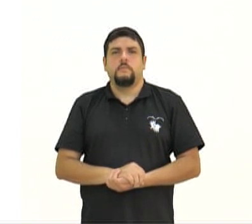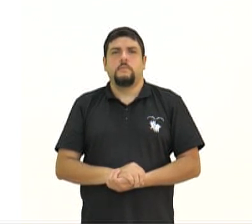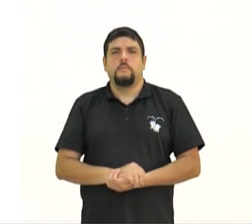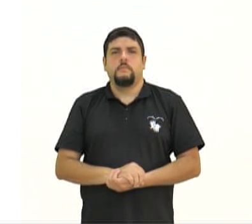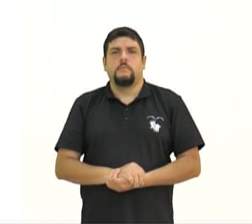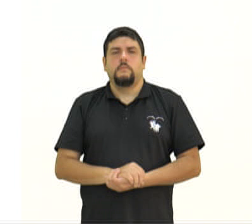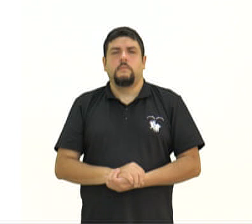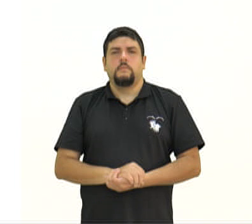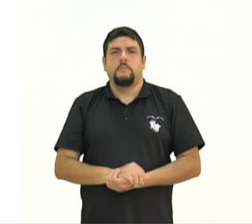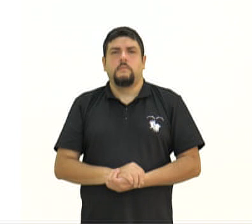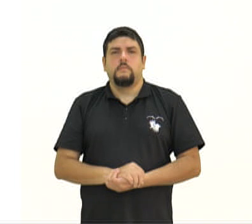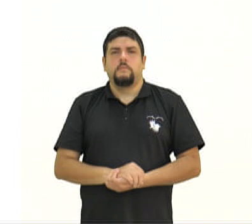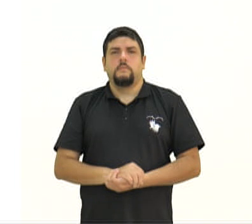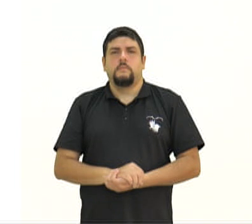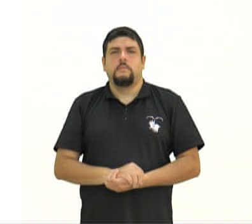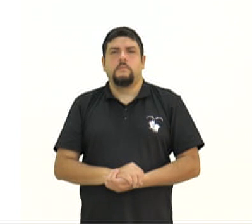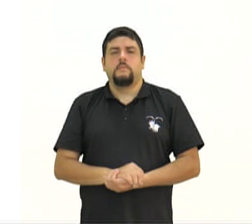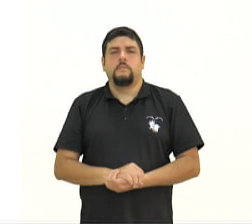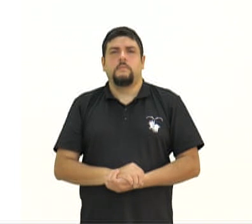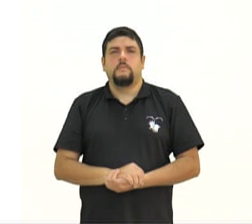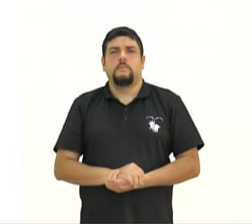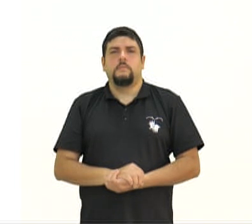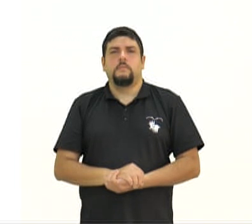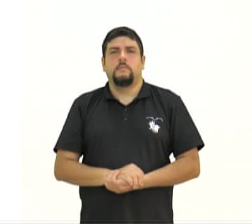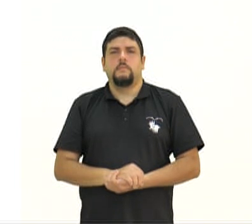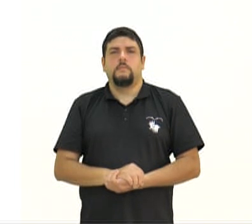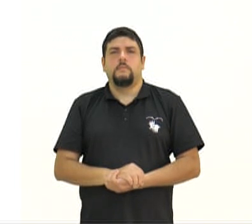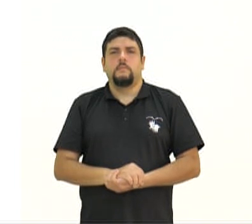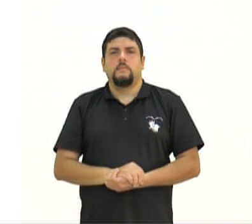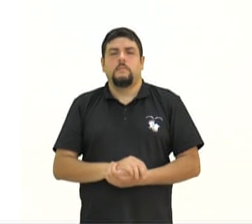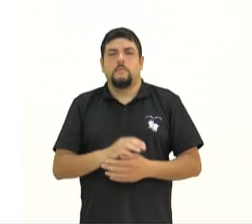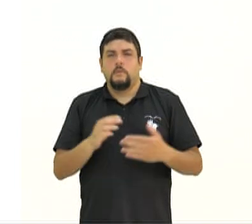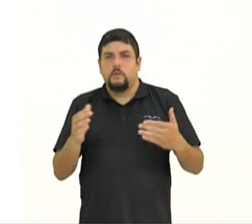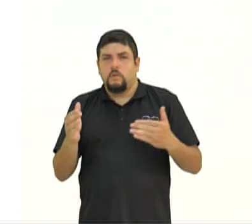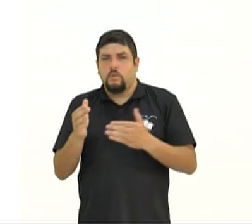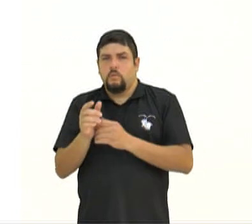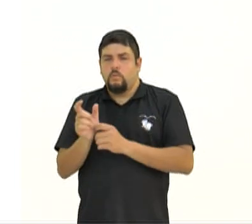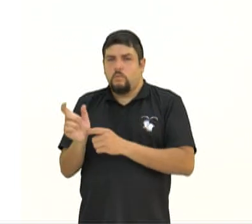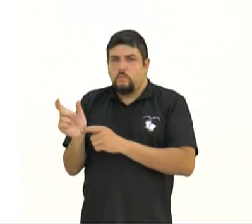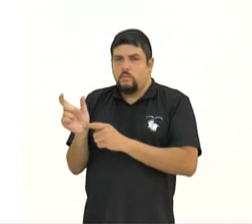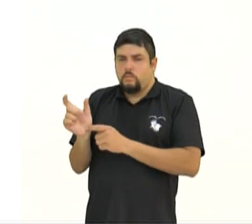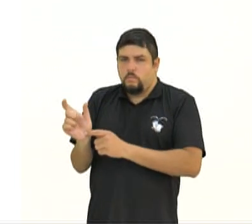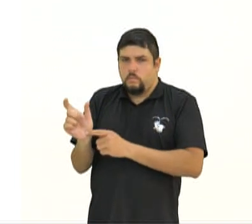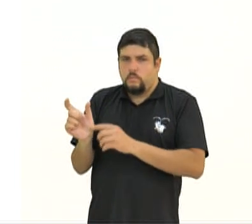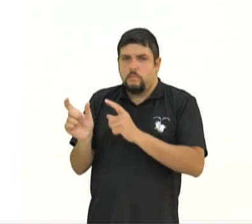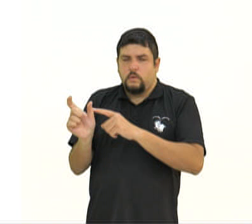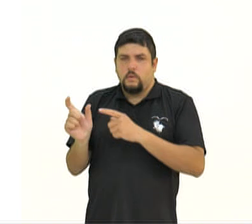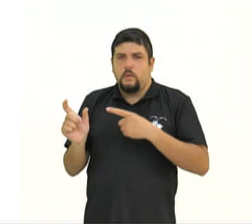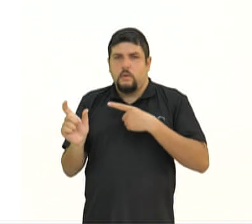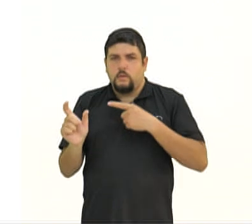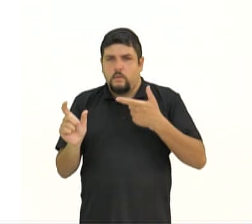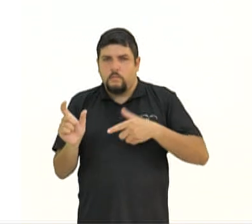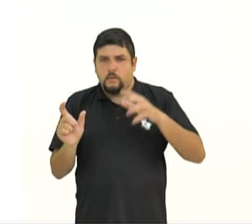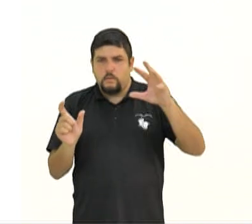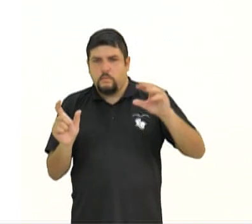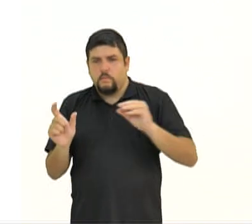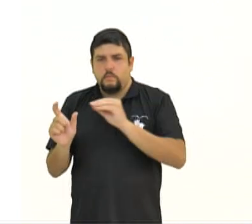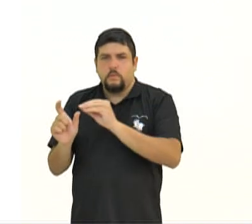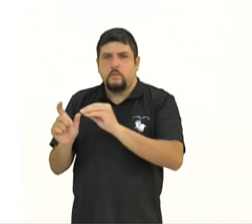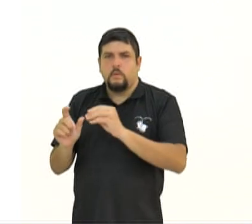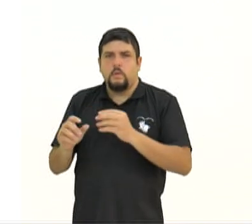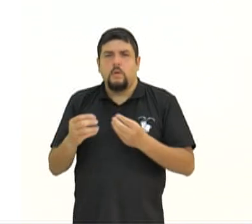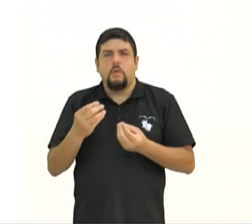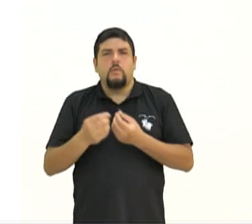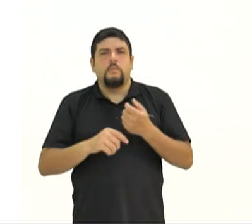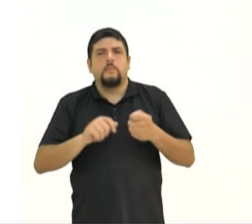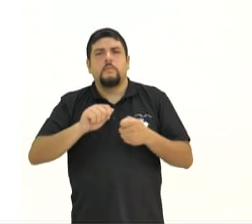último espaço, no último hueco, temos aqui mais um espaço para vocês completar. O que ela faz com a